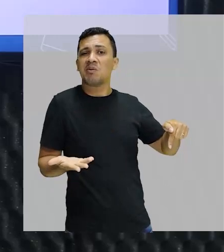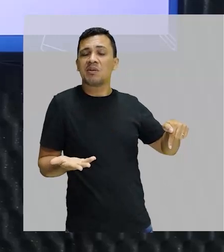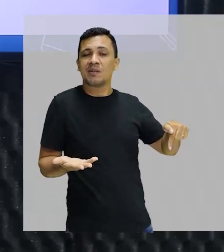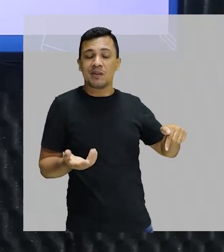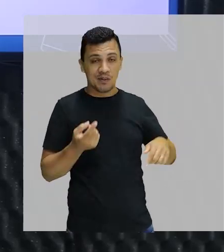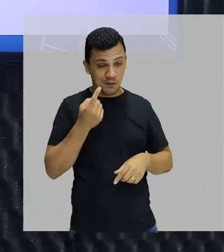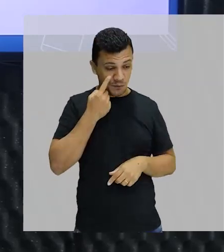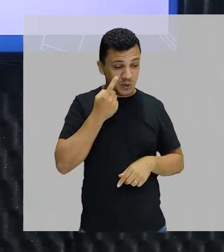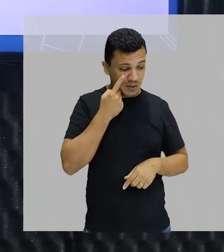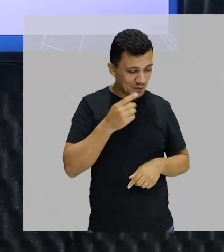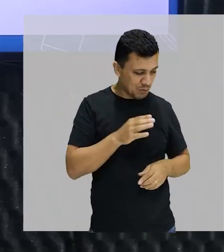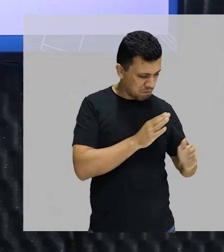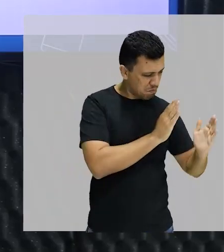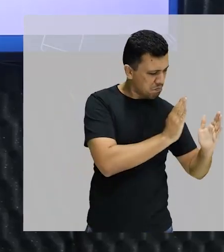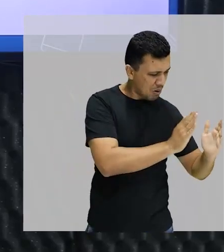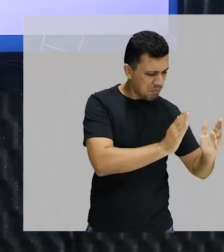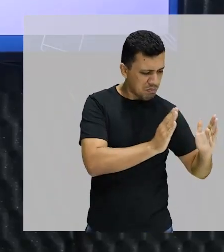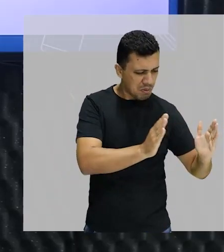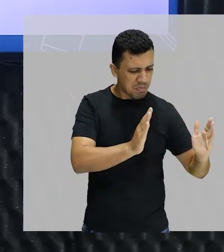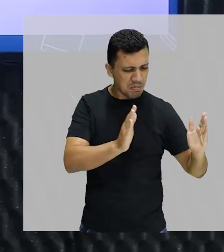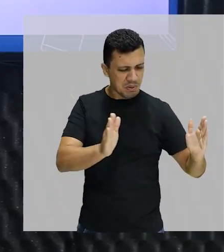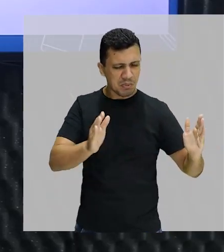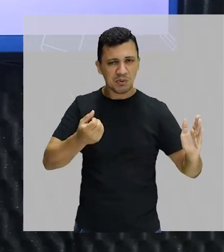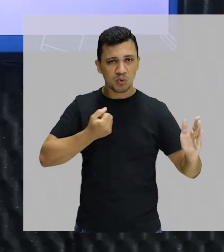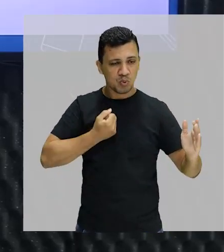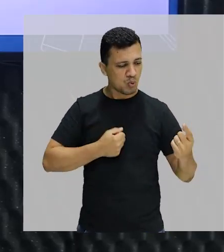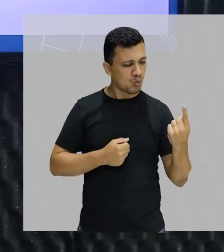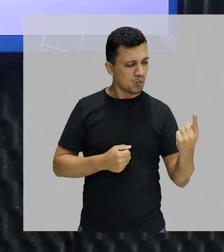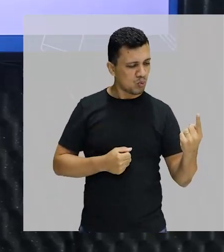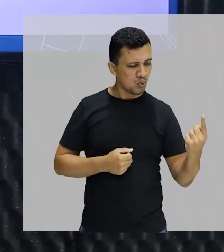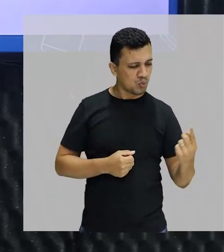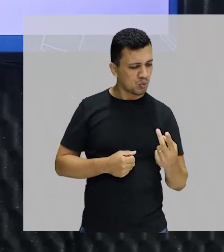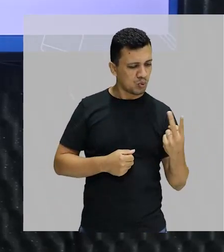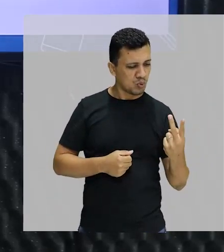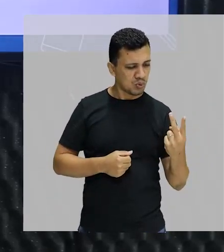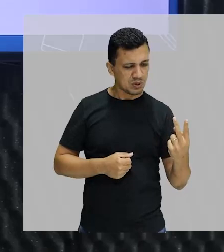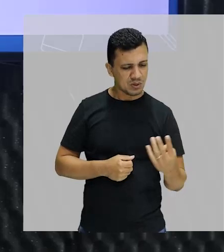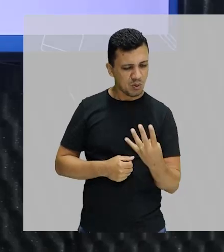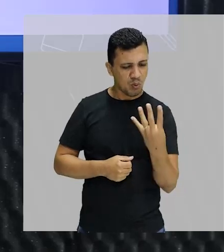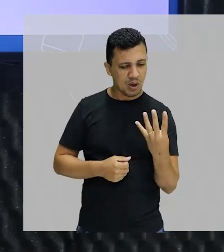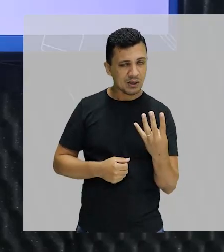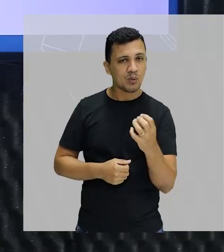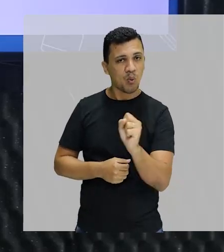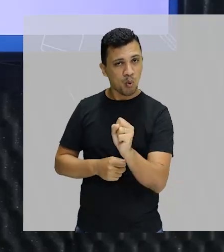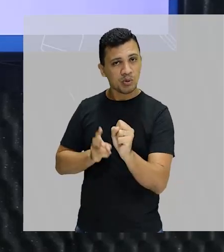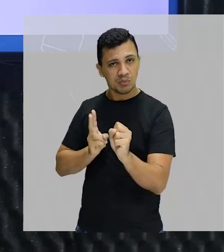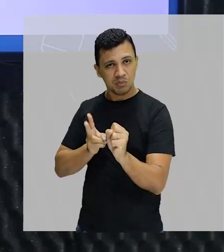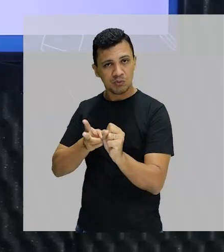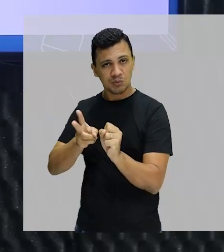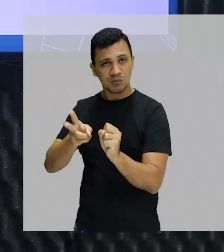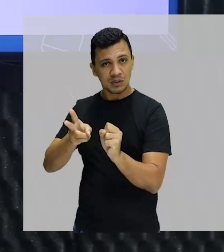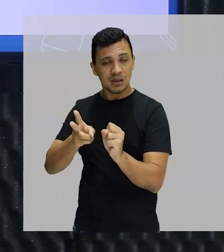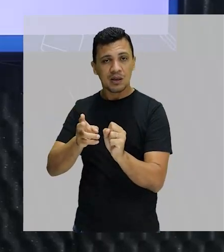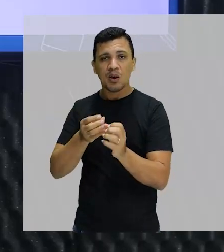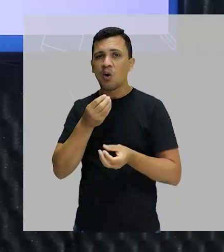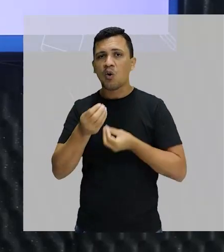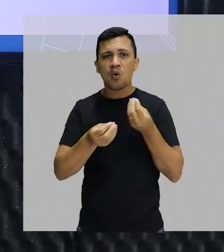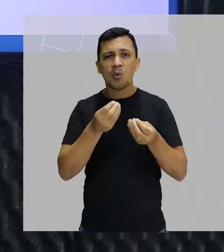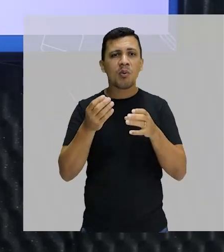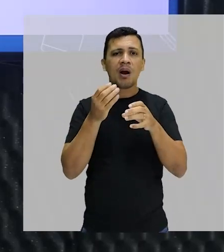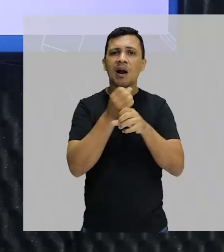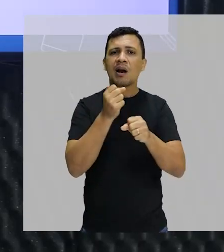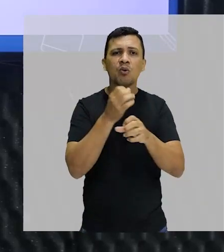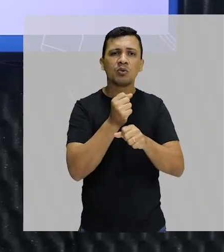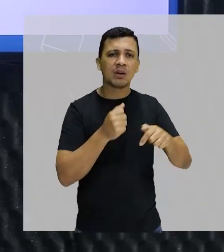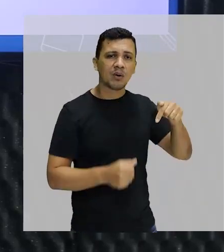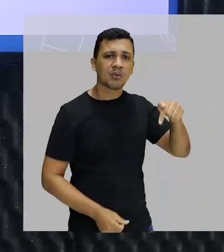viu que a sequência está lá posta os números 1, 2, 4, 8 e assim sucessivamente, para você calcular a razão, você